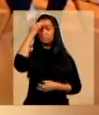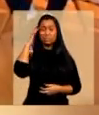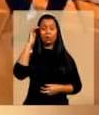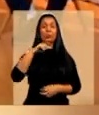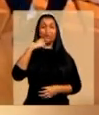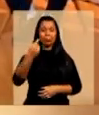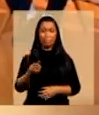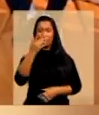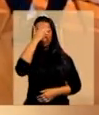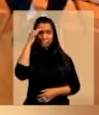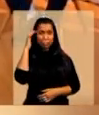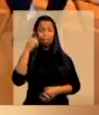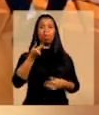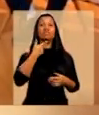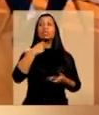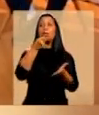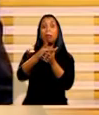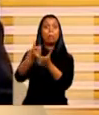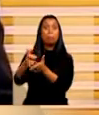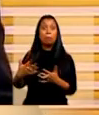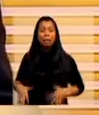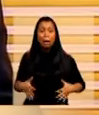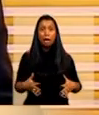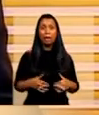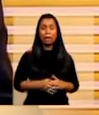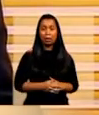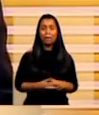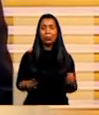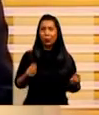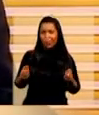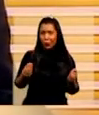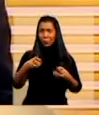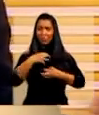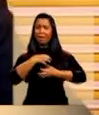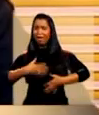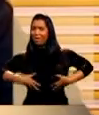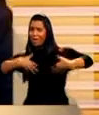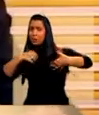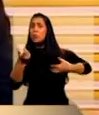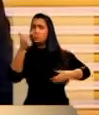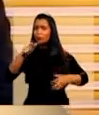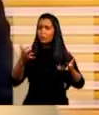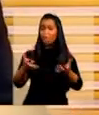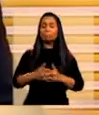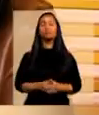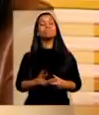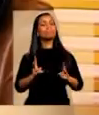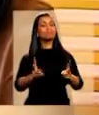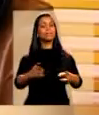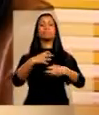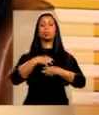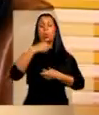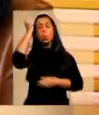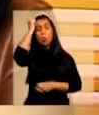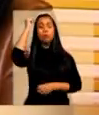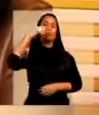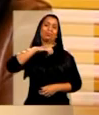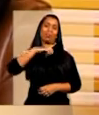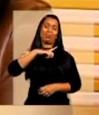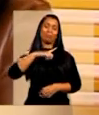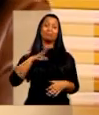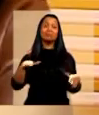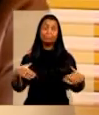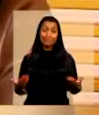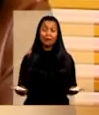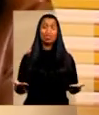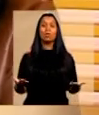Amanda, logo depois dessa pessoa que é compulsiva, logo depois que ela compra, satisfaz ou ela quer de novo? Sempre tem uma sensação de culpa, né?